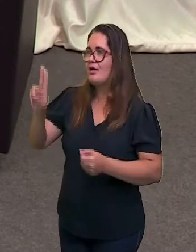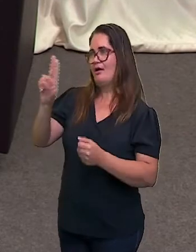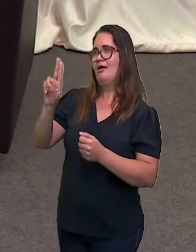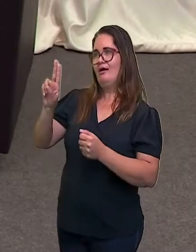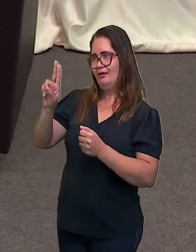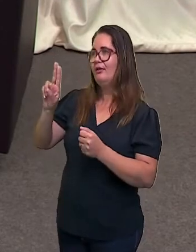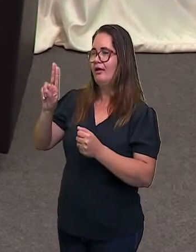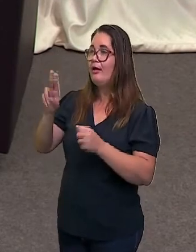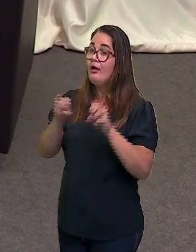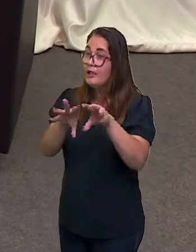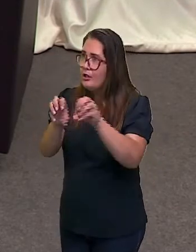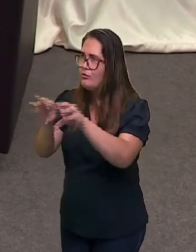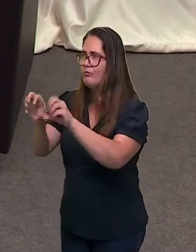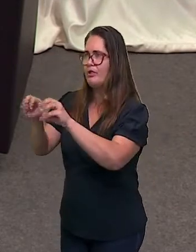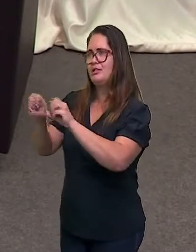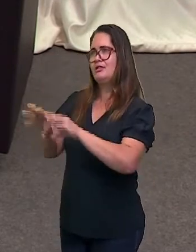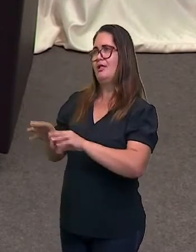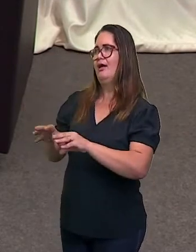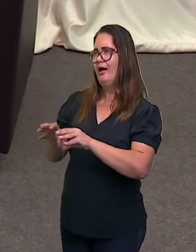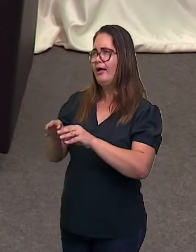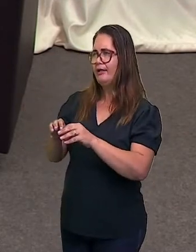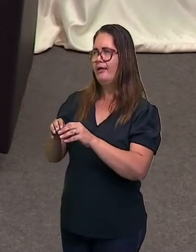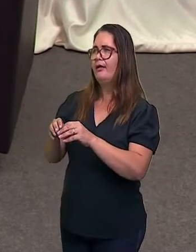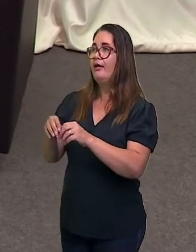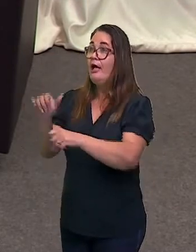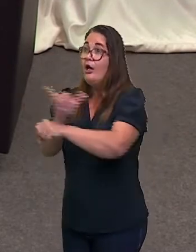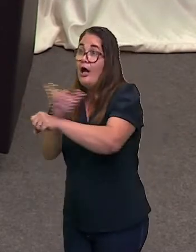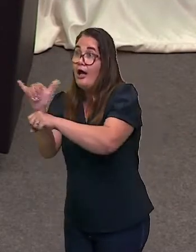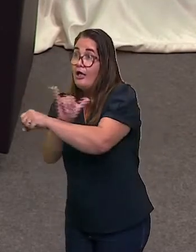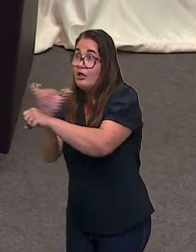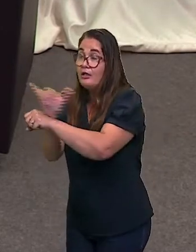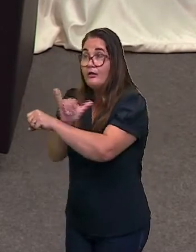ensino. Também diagnosticar a